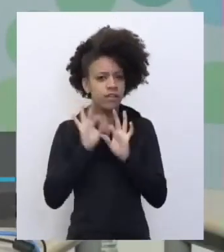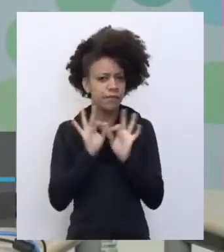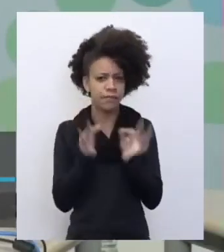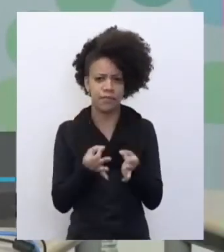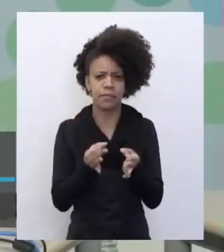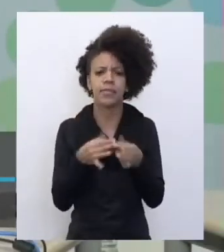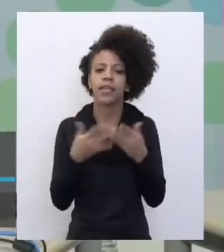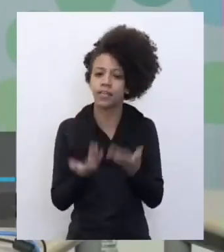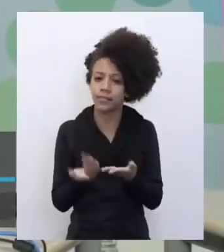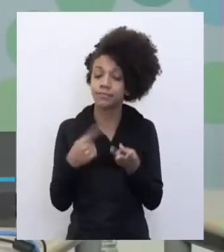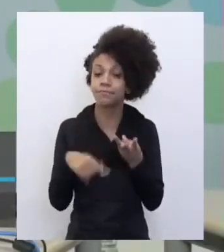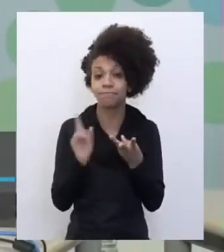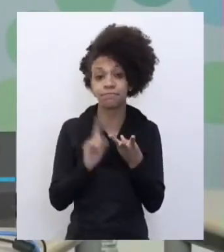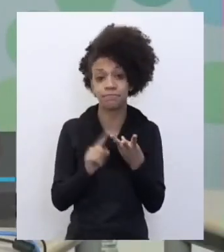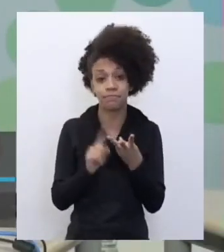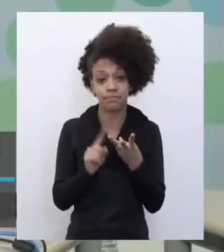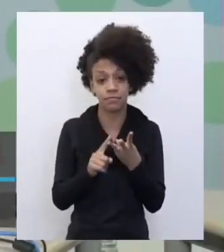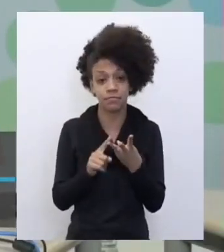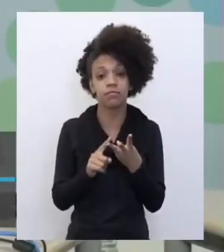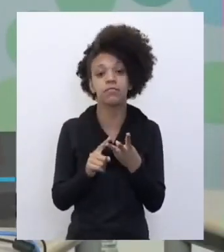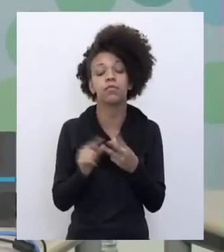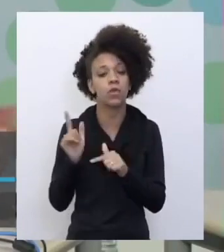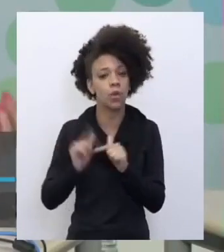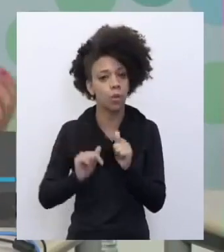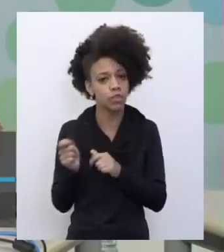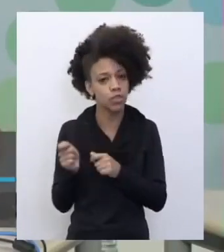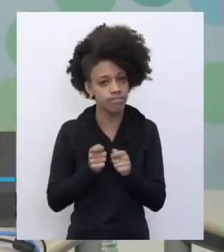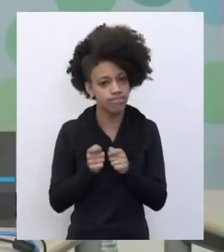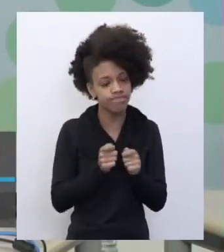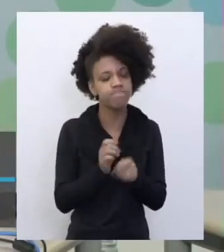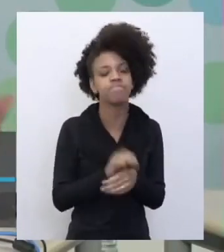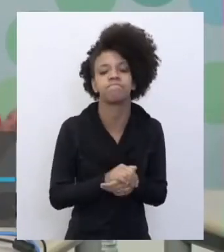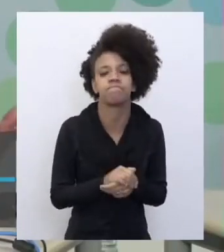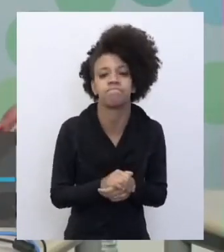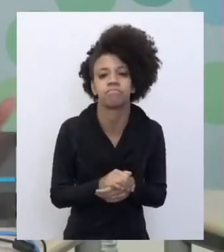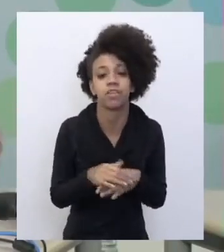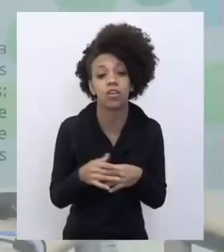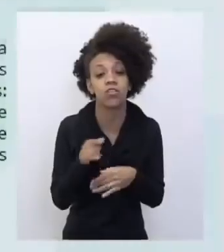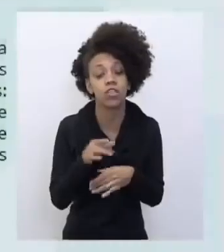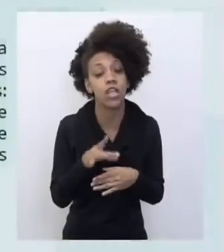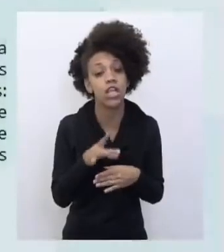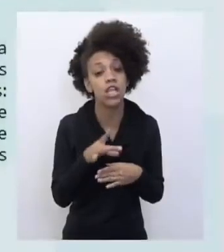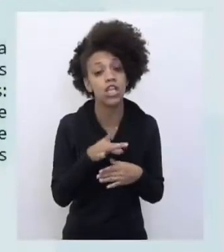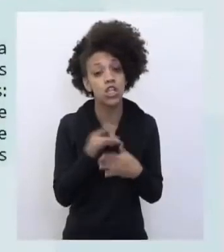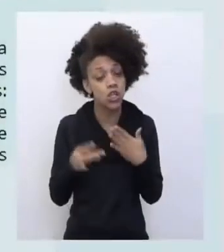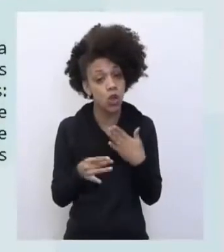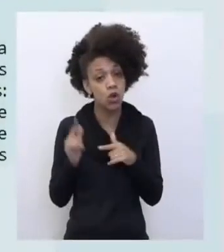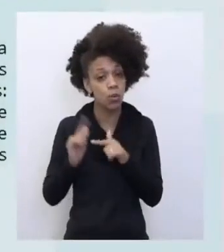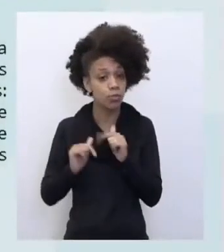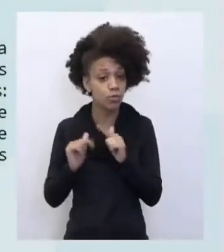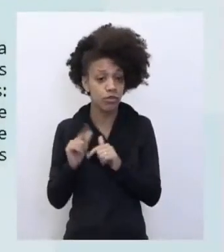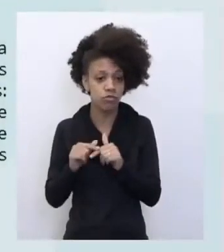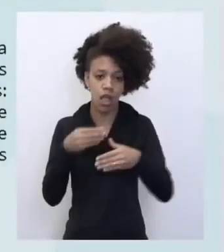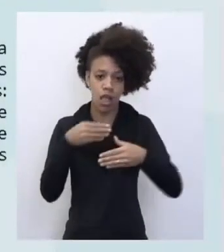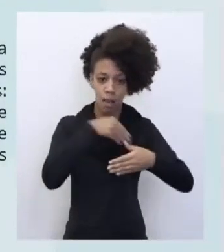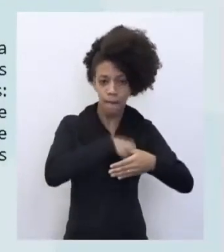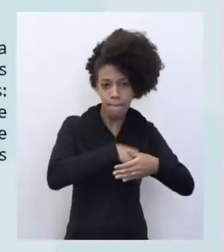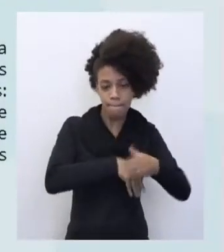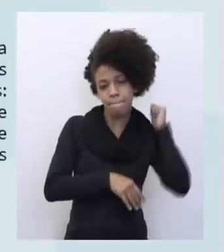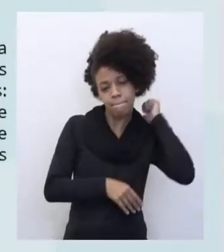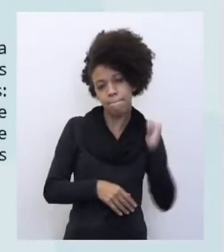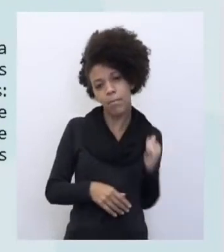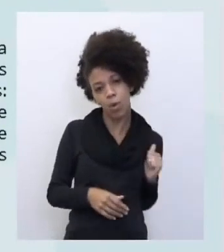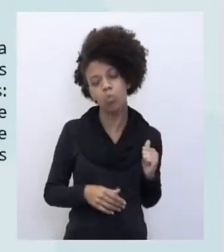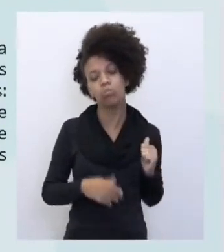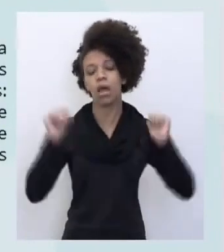Agora, mais um, eu trouxe mais um manipulando objetos. Então, você escolhe objetos, pode ser dentro da sua bolsa, dentro da mochila,